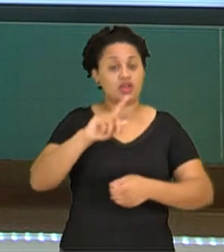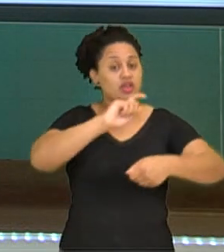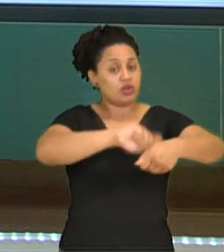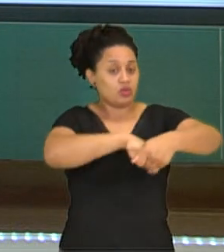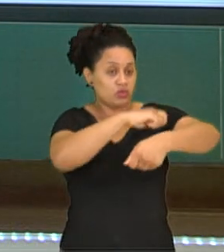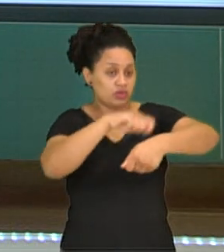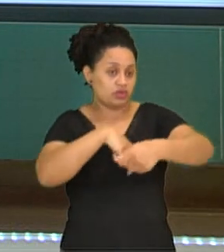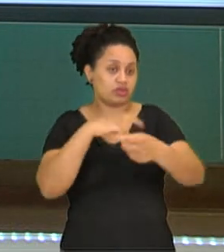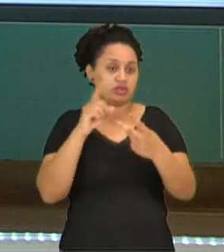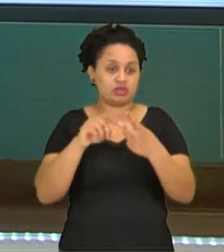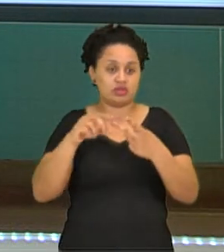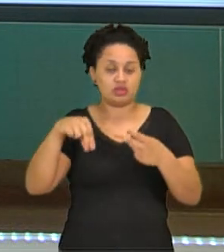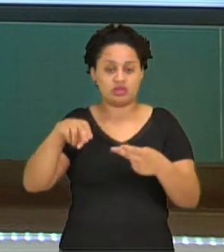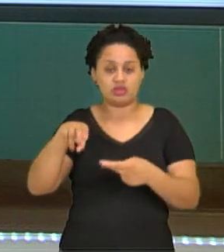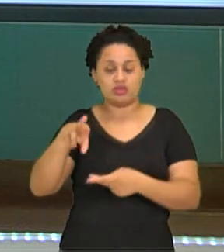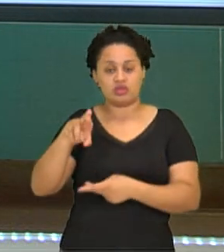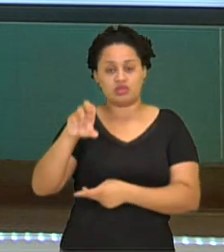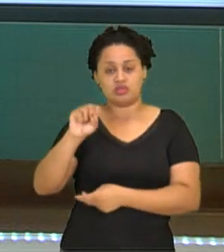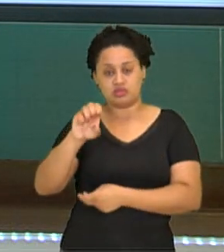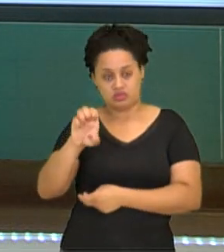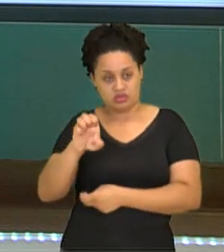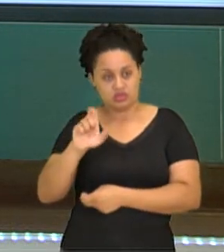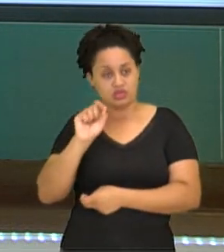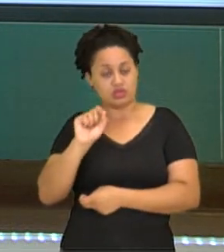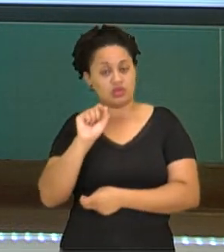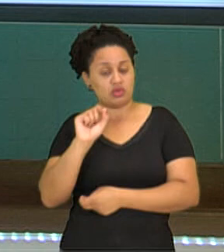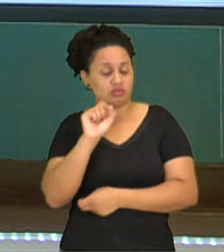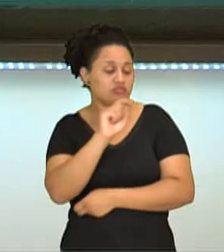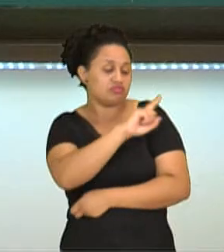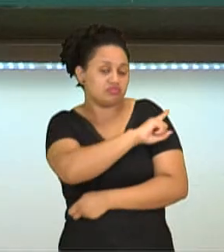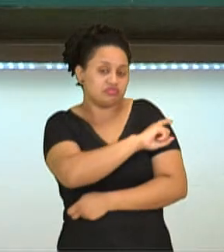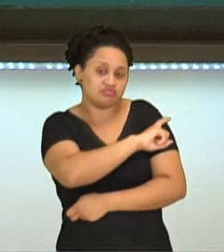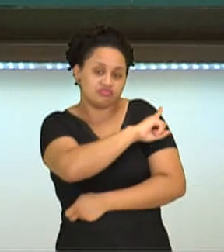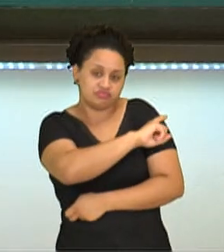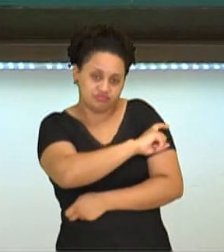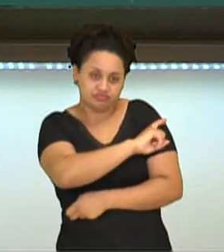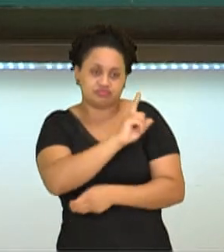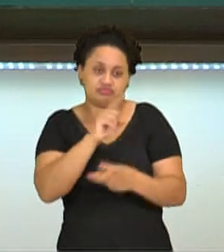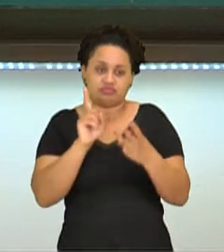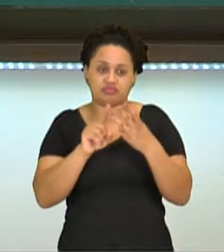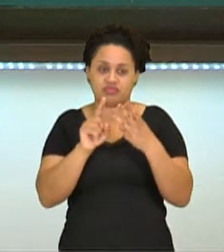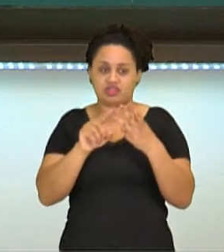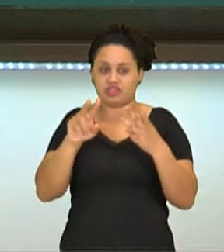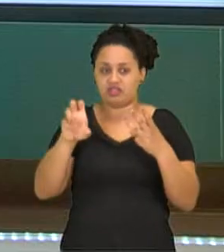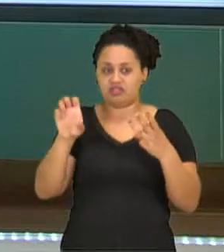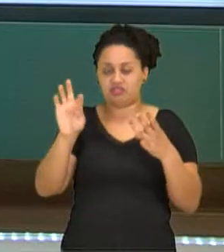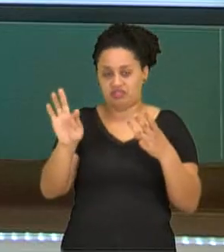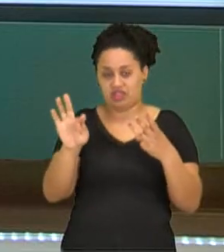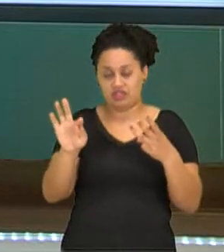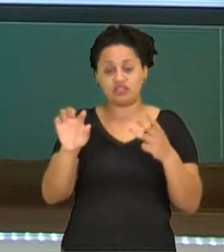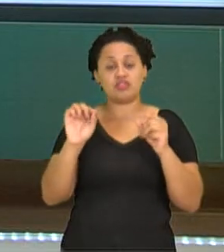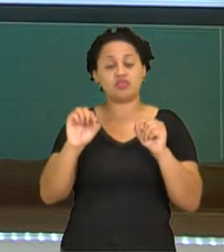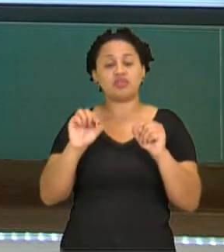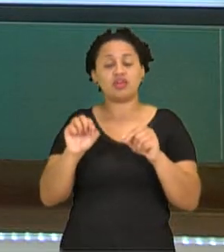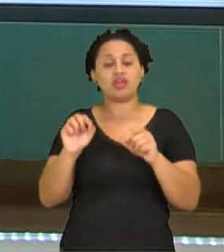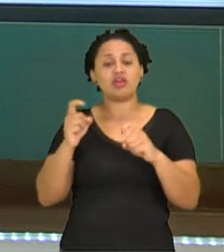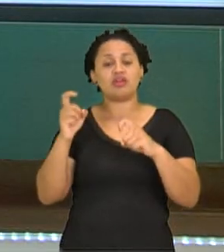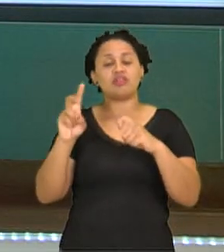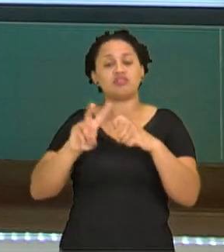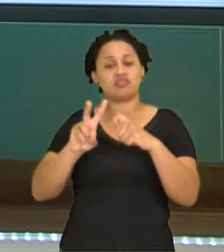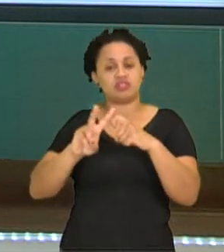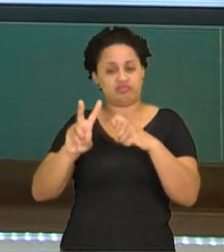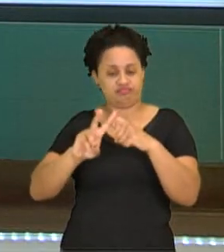cozinheiro. Nurse, a enfermeira. Vet,